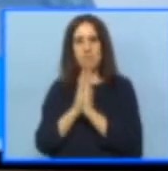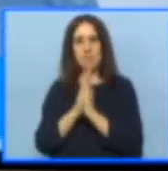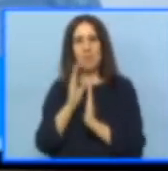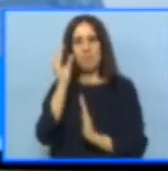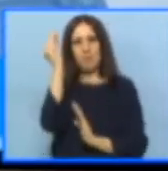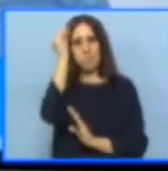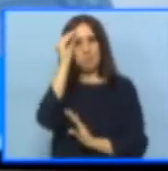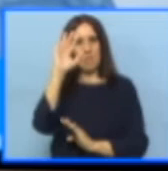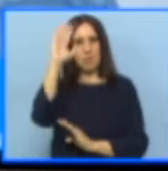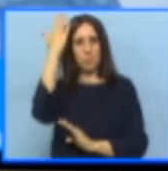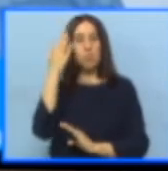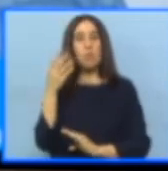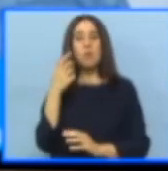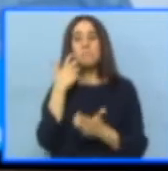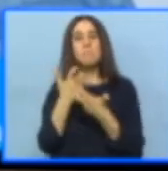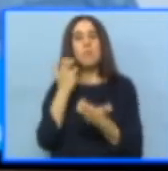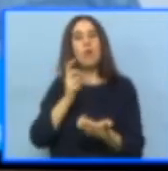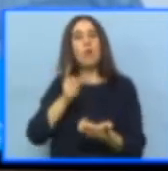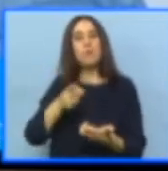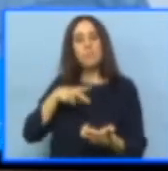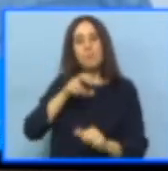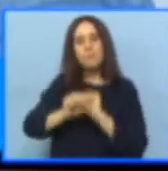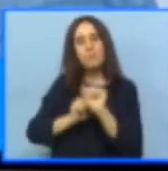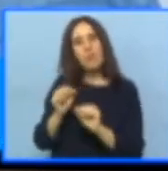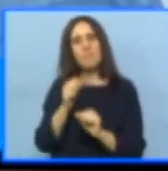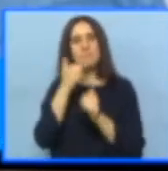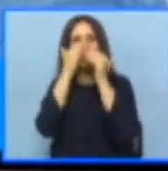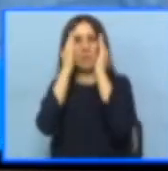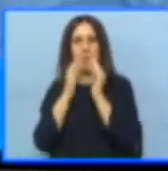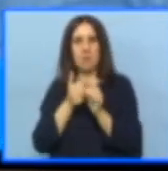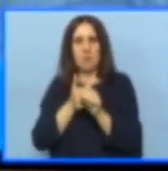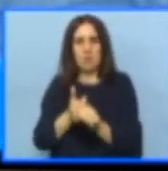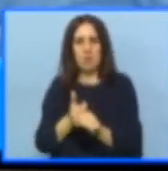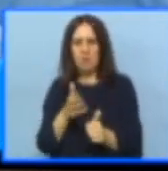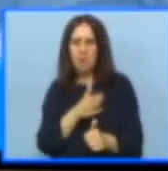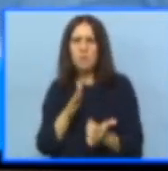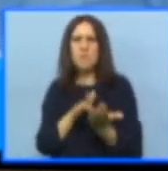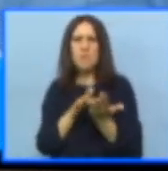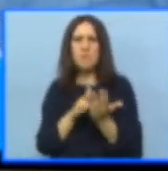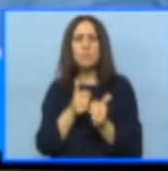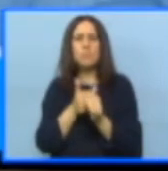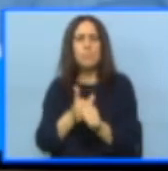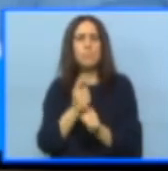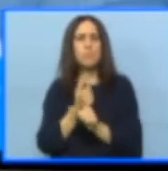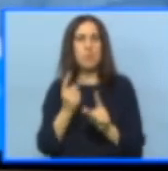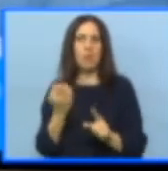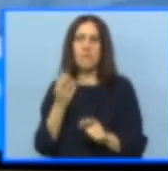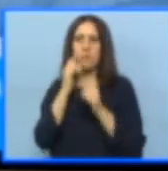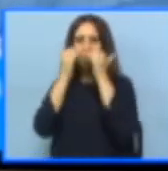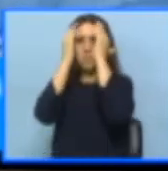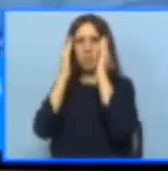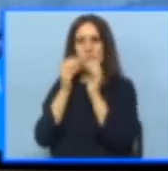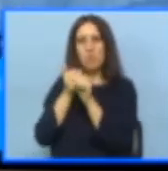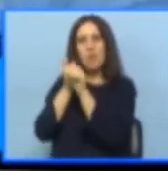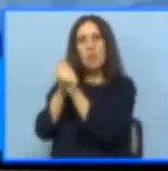é claramente a devoção mariana. E o porquê destes livros serem nesta altura? Evidentemente que além da devoção a Nossa Senhora,